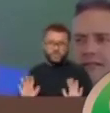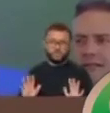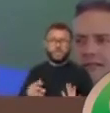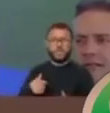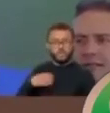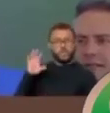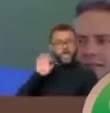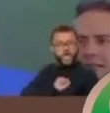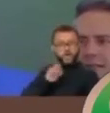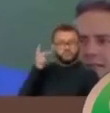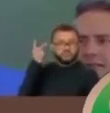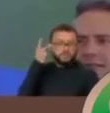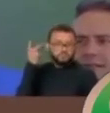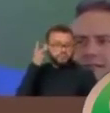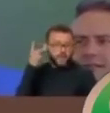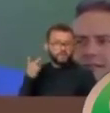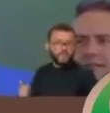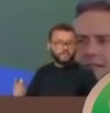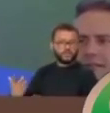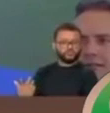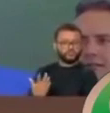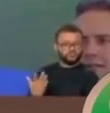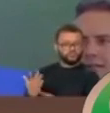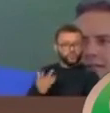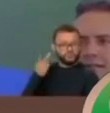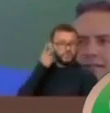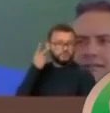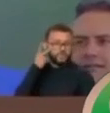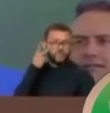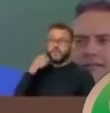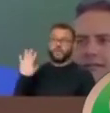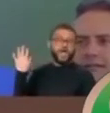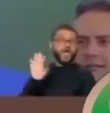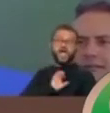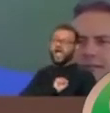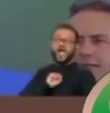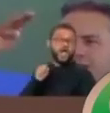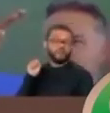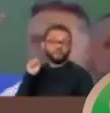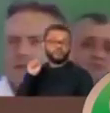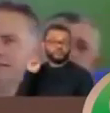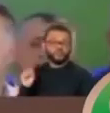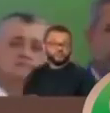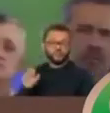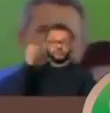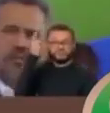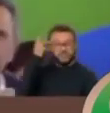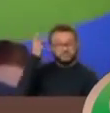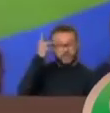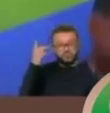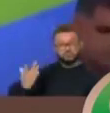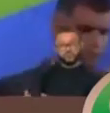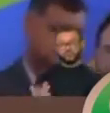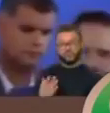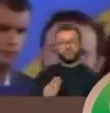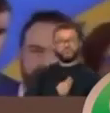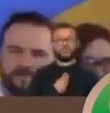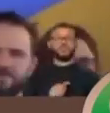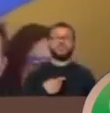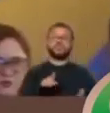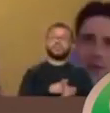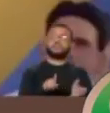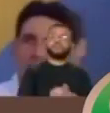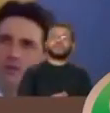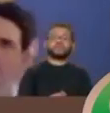na minha vida a São Paulo. Devo tudo a São Paulo, então eu adoro São Paulo. São Paulo faz parte da minha vida. Eu devo